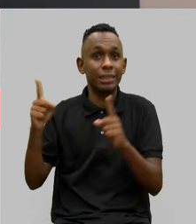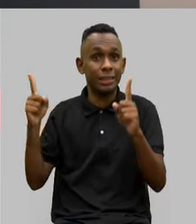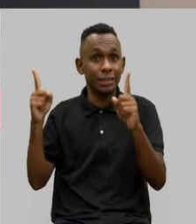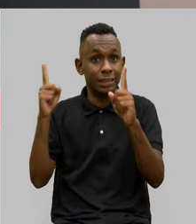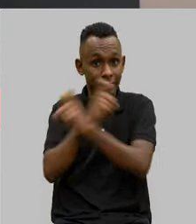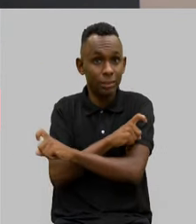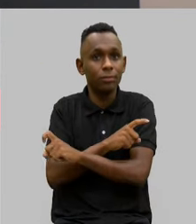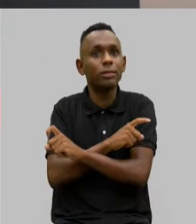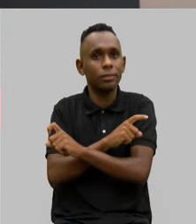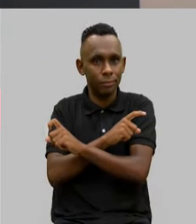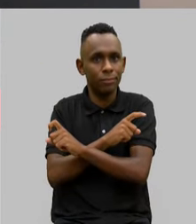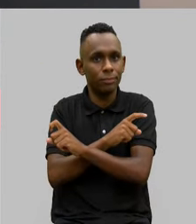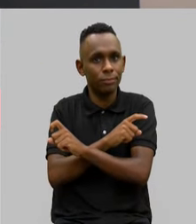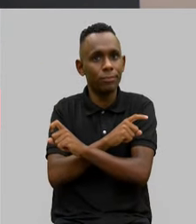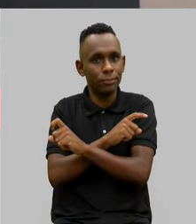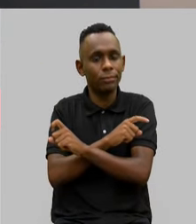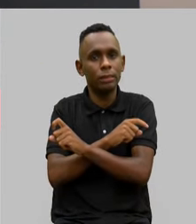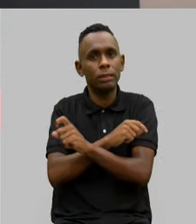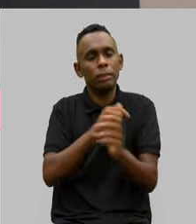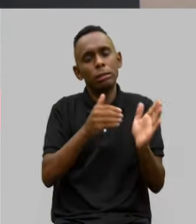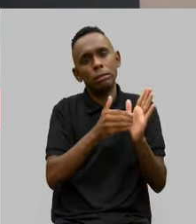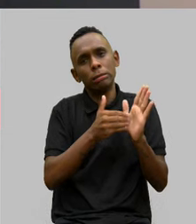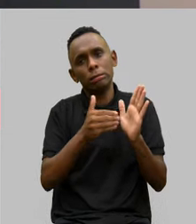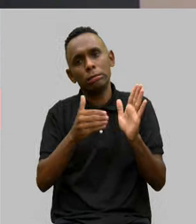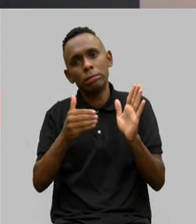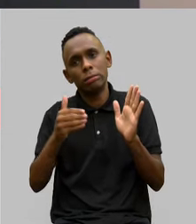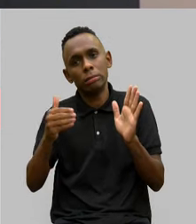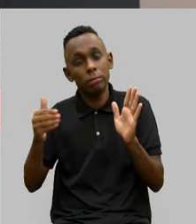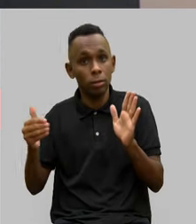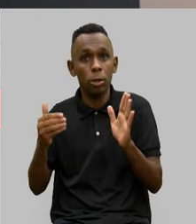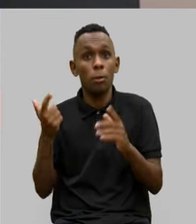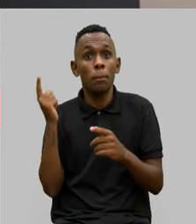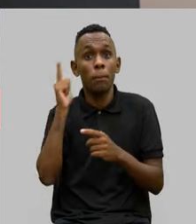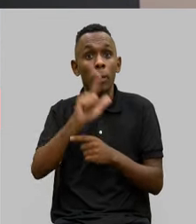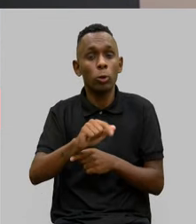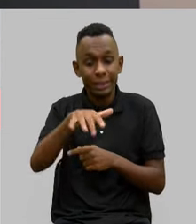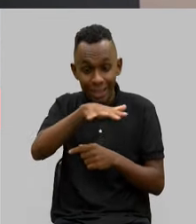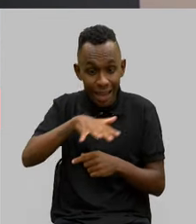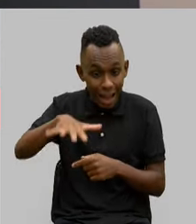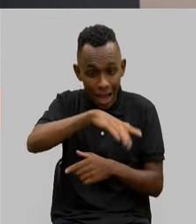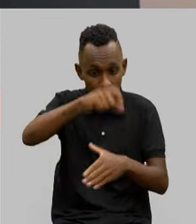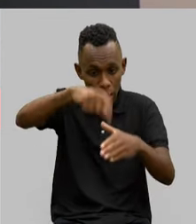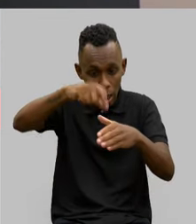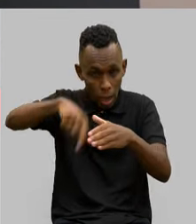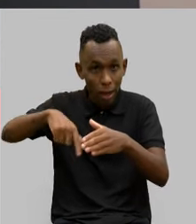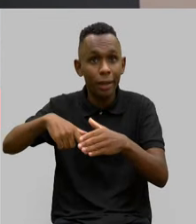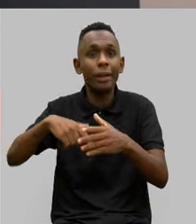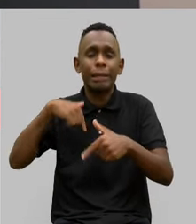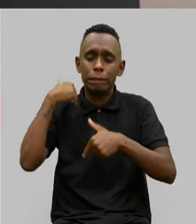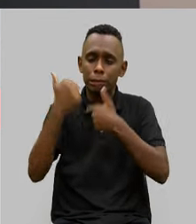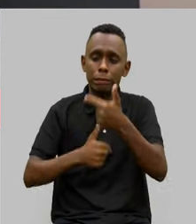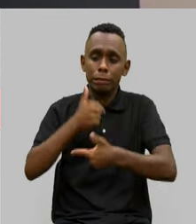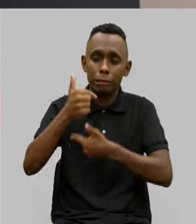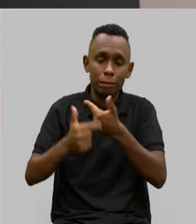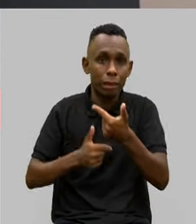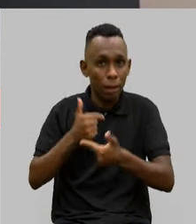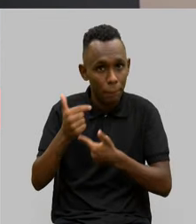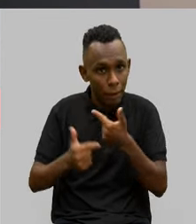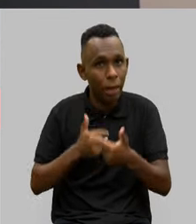de a a w Só para conseguir área foi de a a